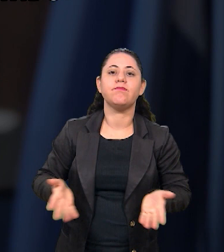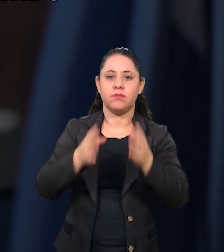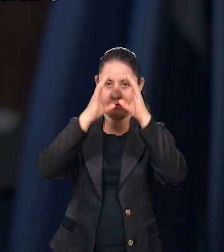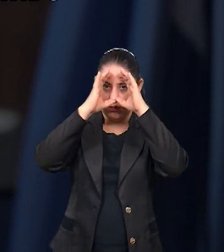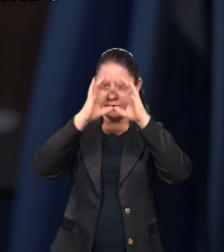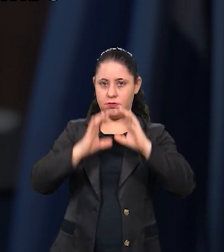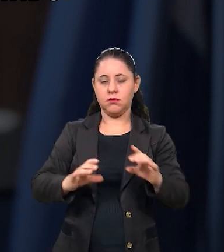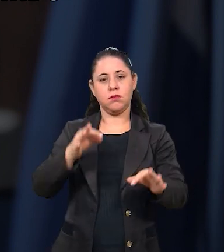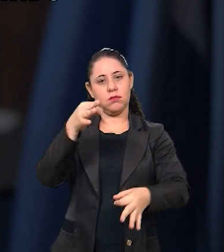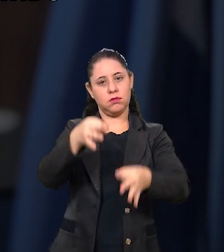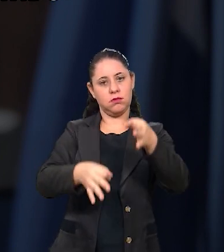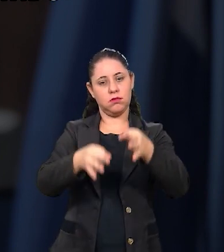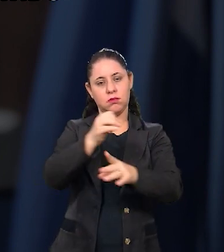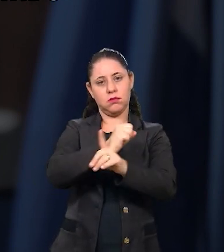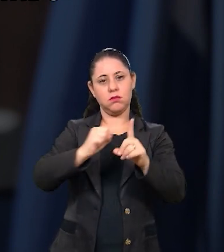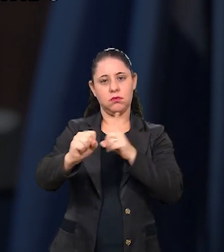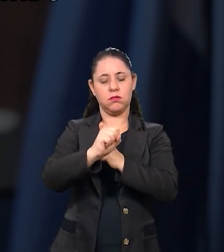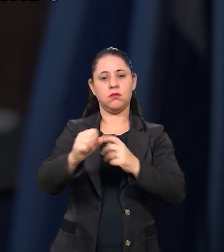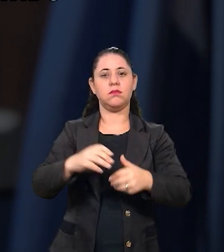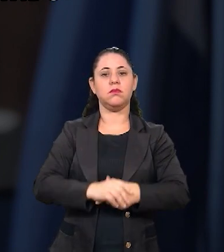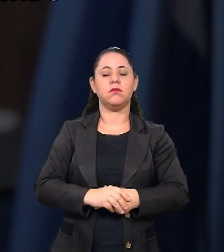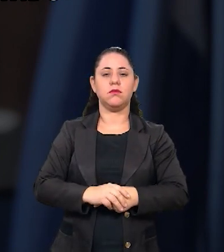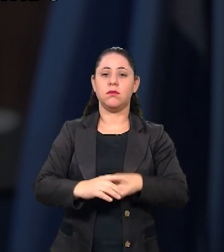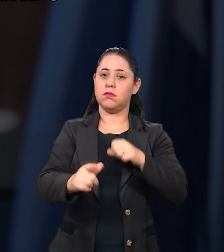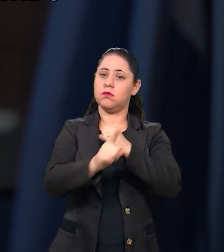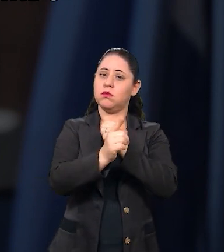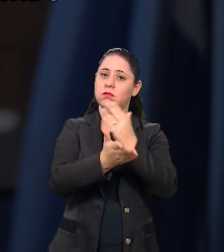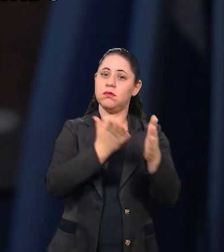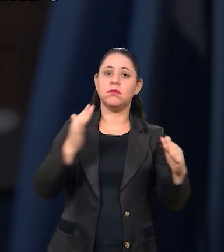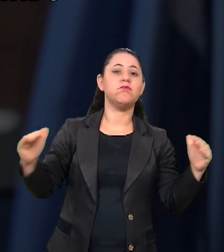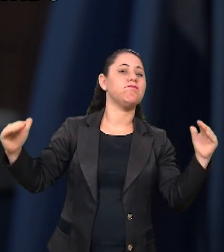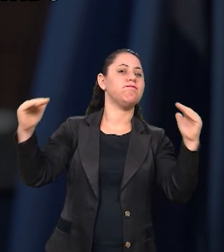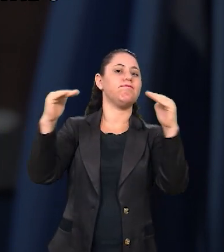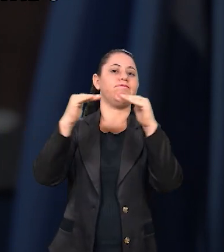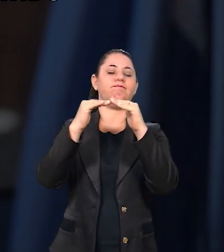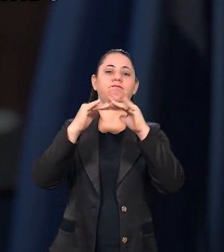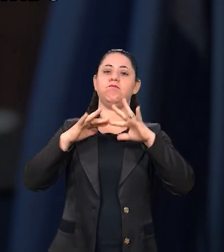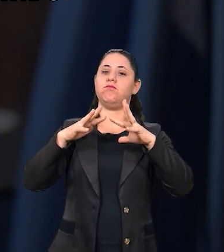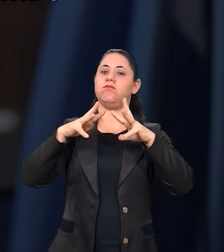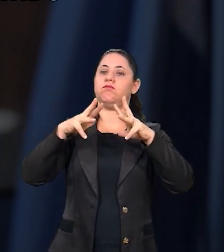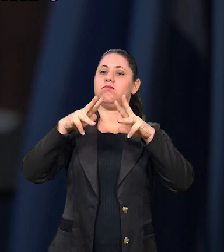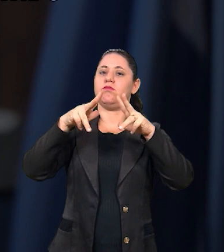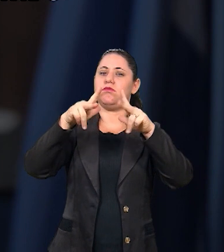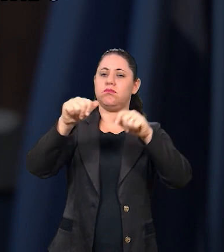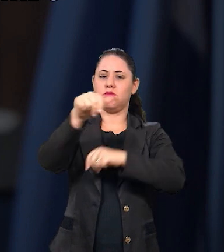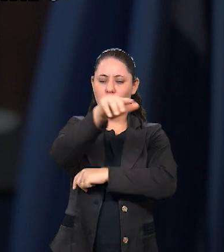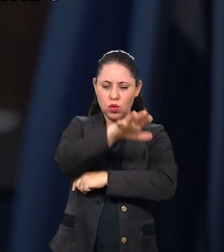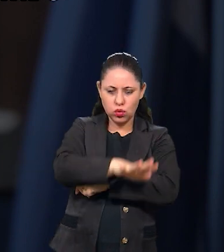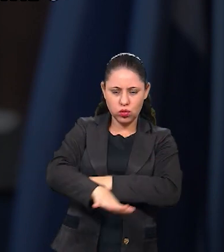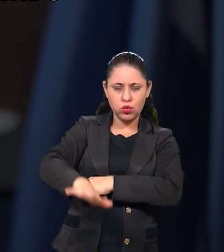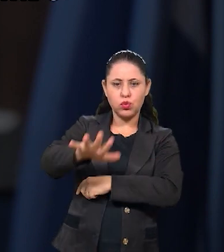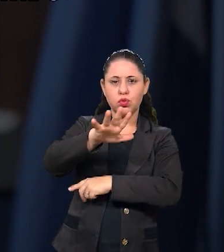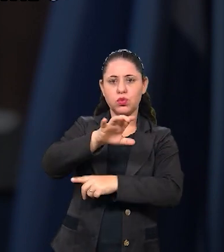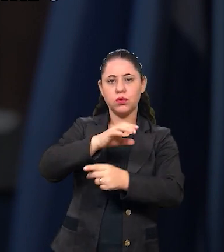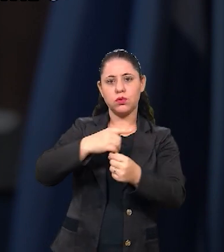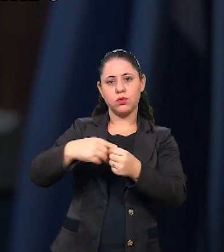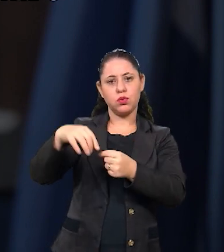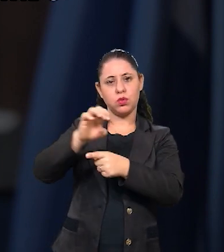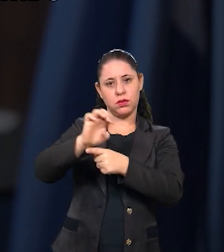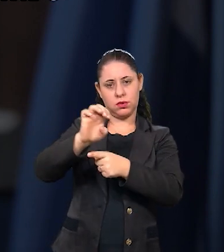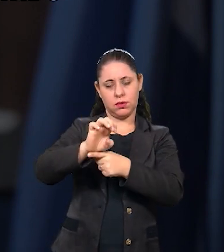da cidadania e da justiça social, atendimento igualitário a todas as regiões do